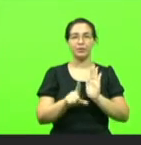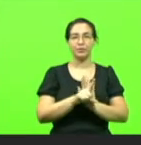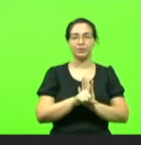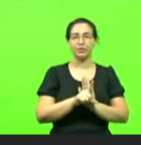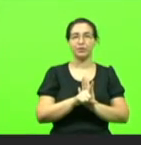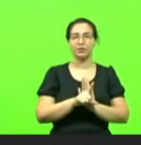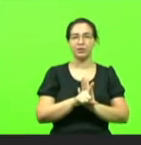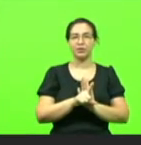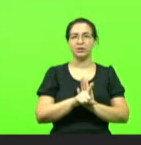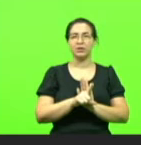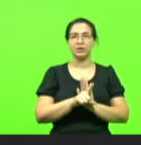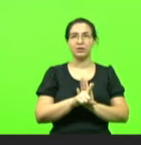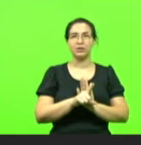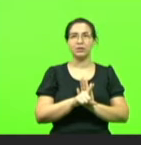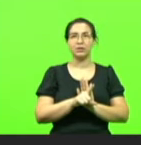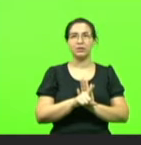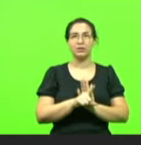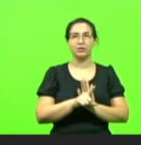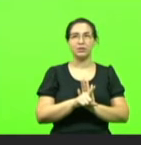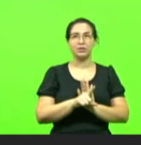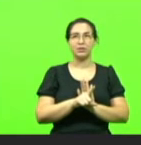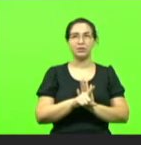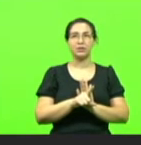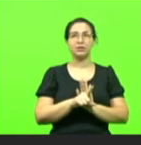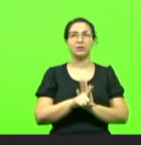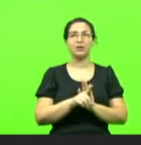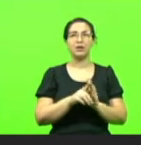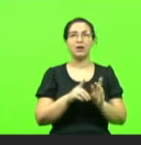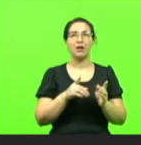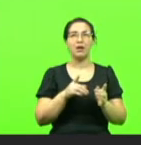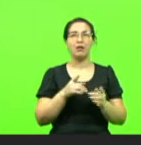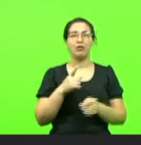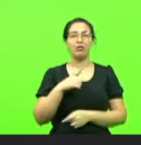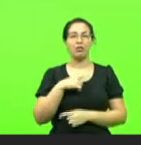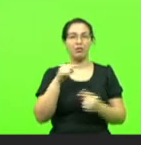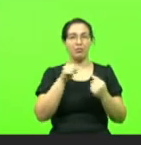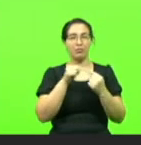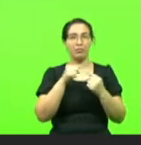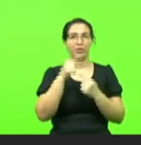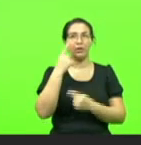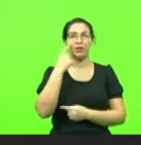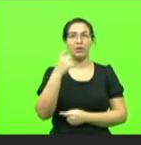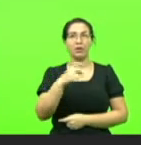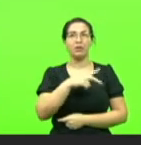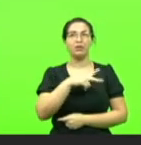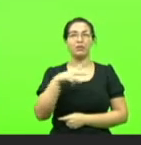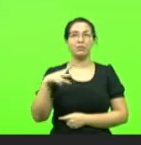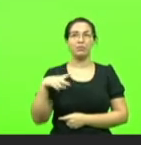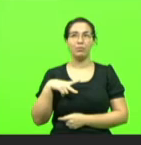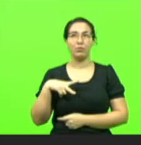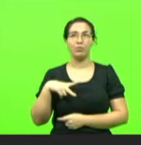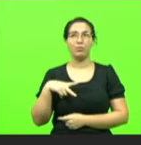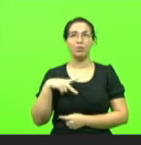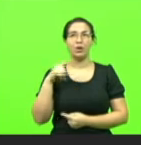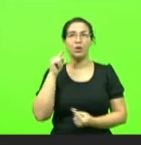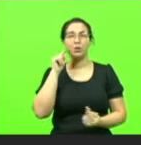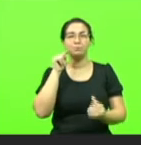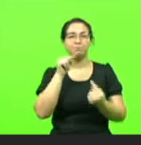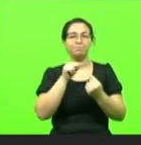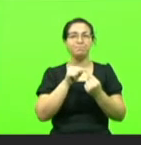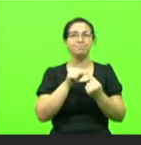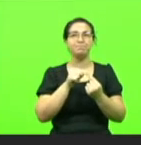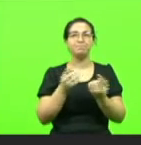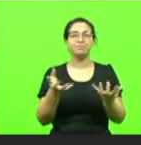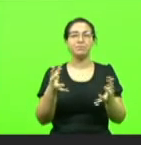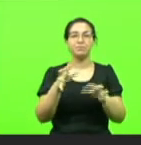sobre o exame da exame Egito na e atende ao interesse público vez que tem por objetivo a